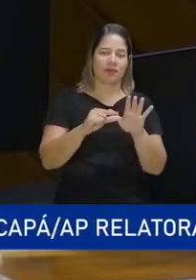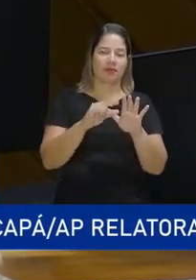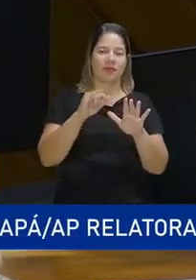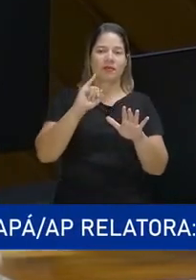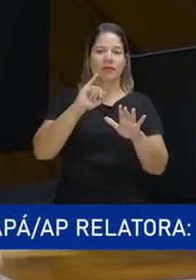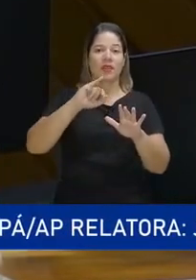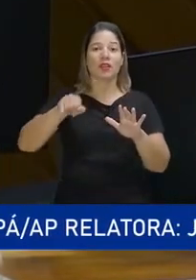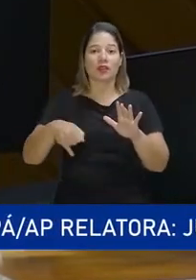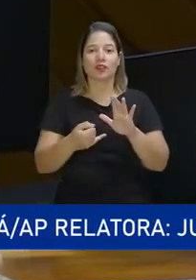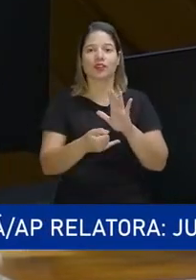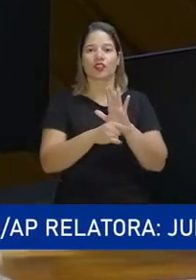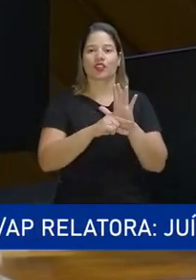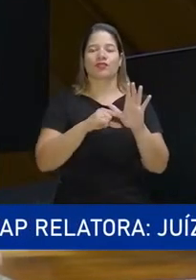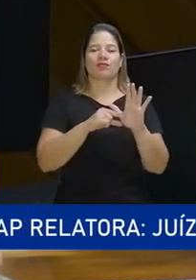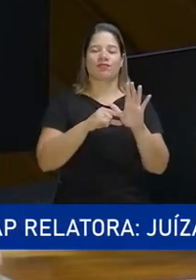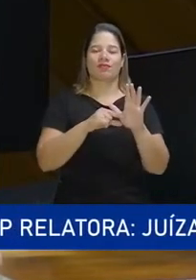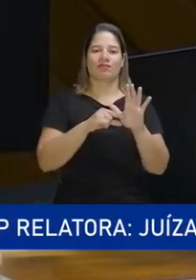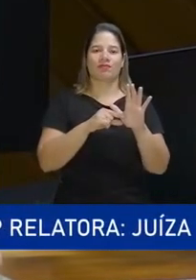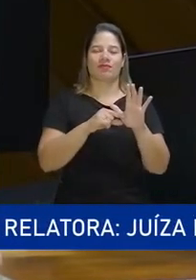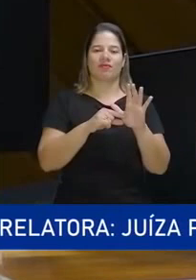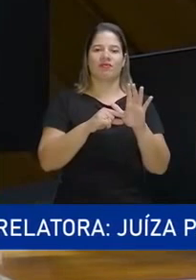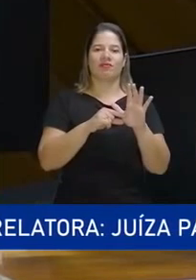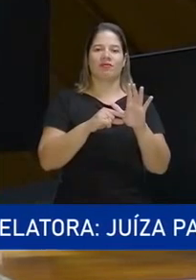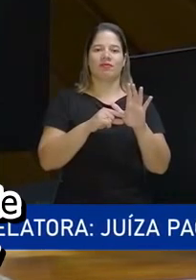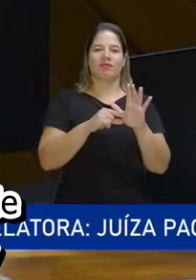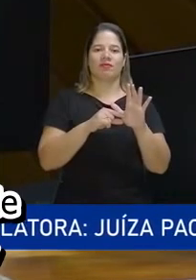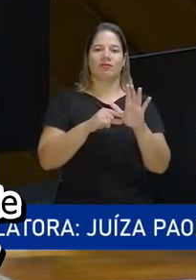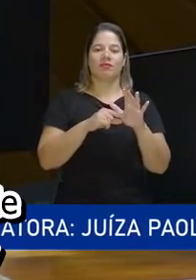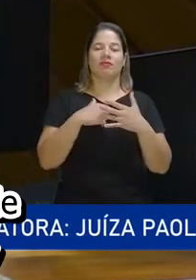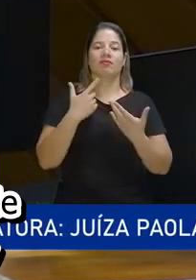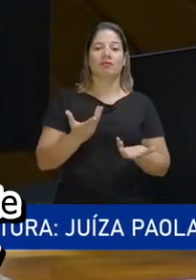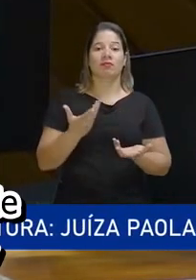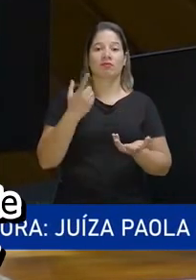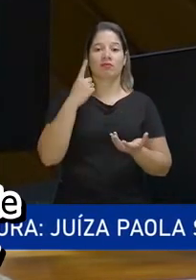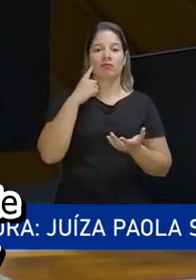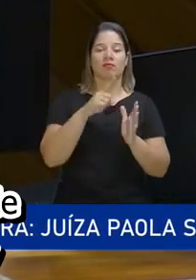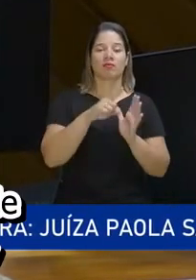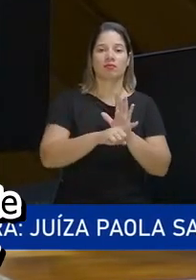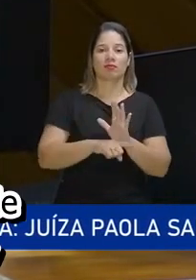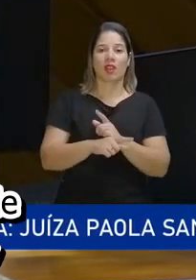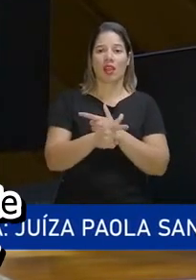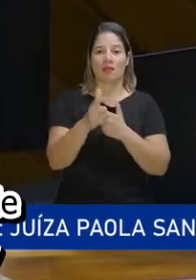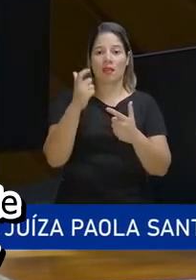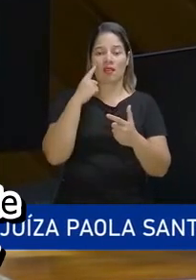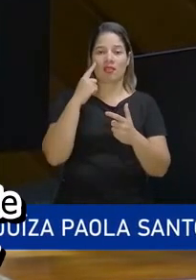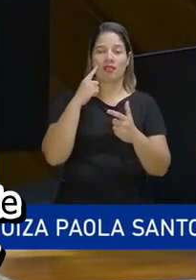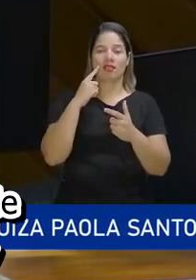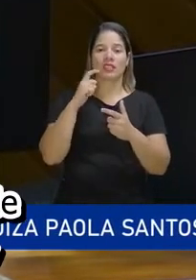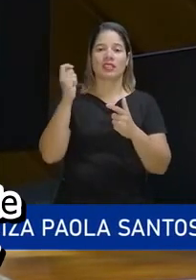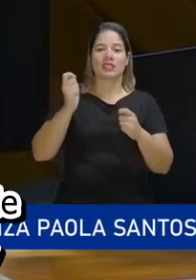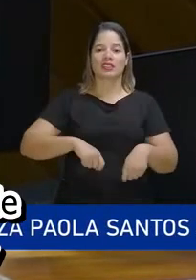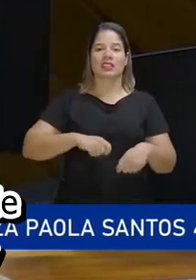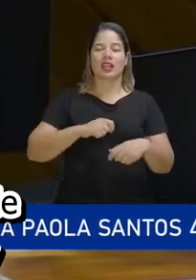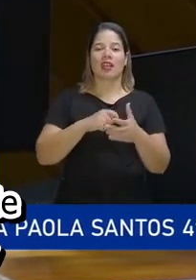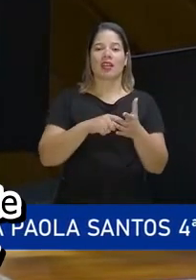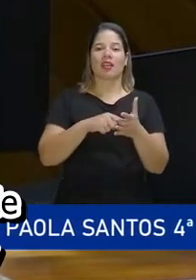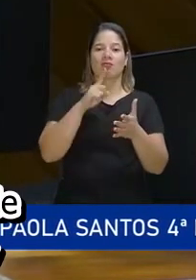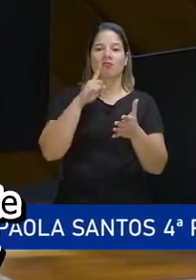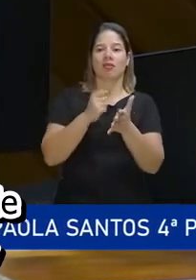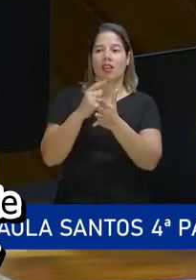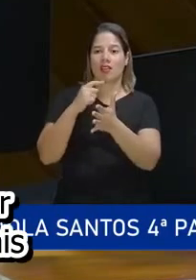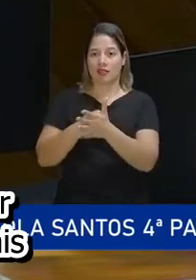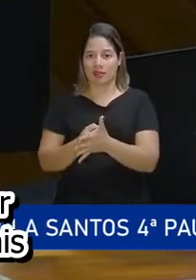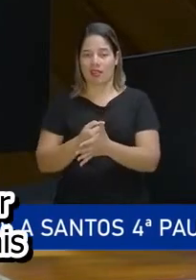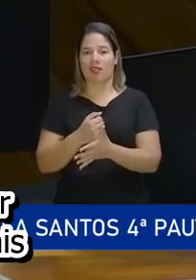da linha J do Código Eleitoral. Porquanto, alargar as hipóteses de cabimento de rescisória consubstanciaria,